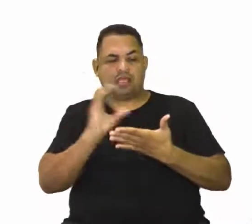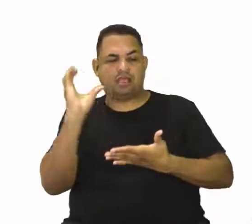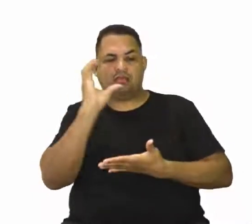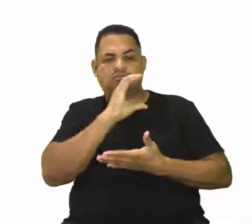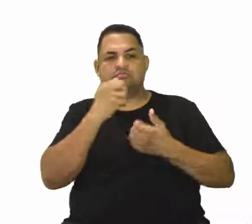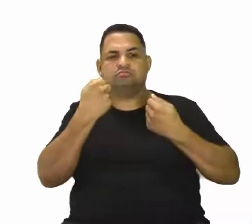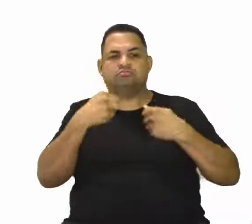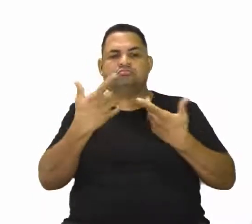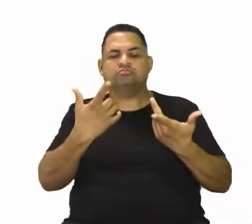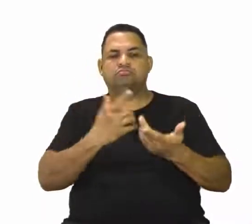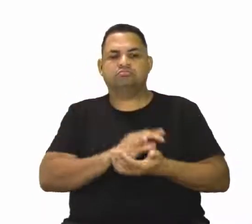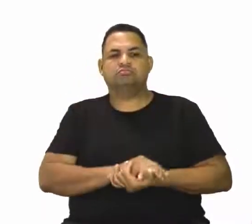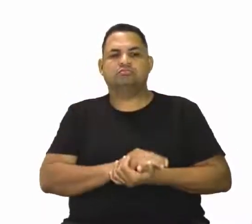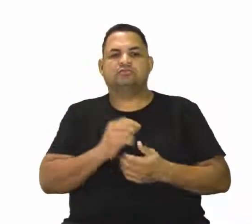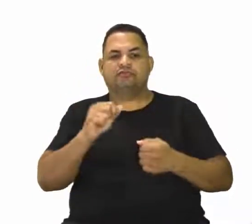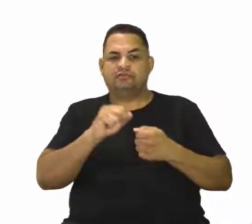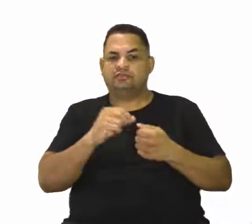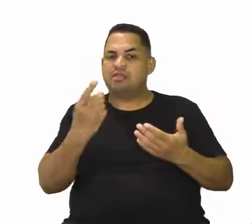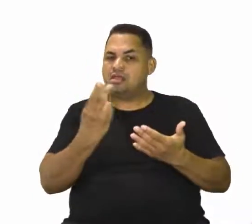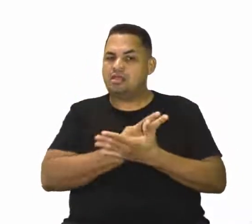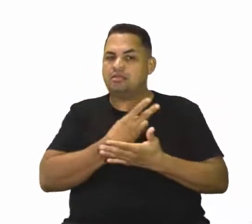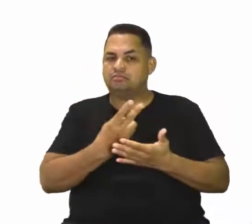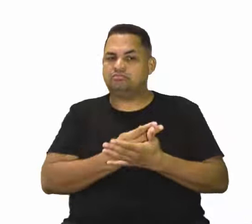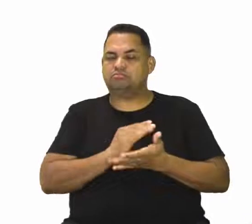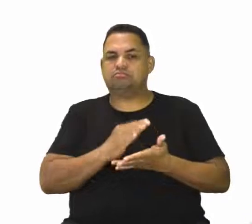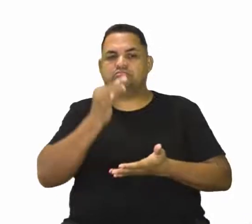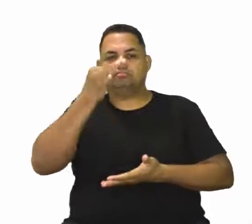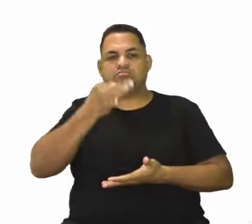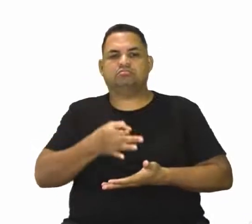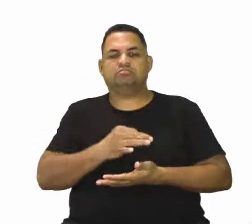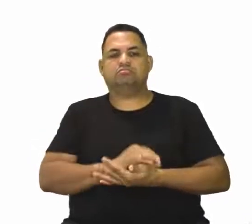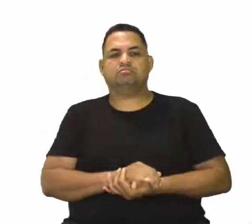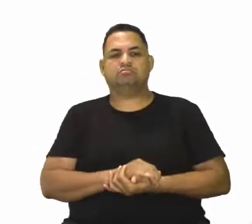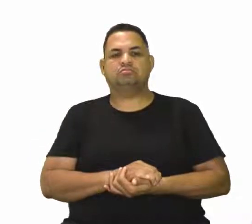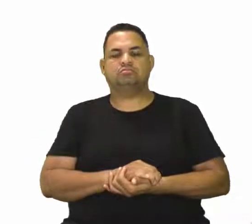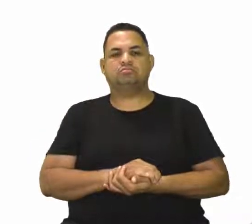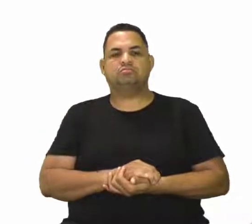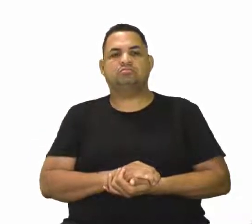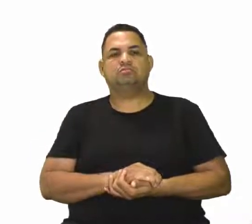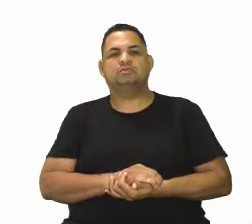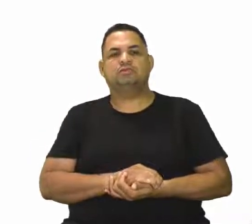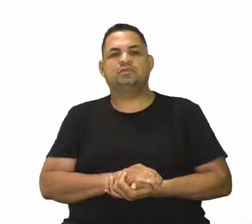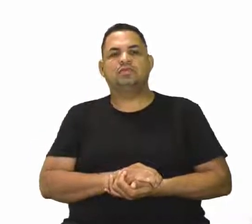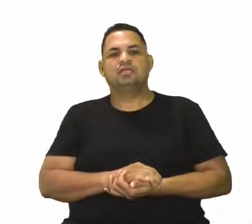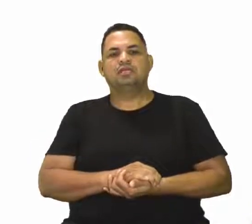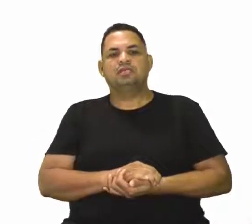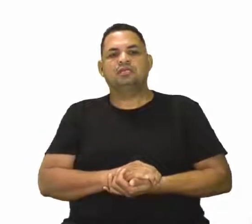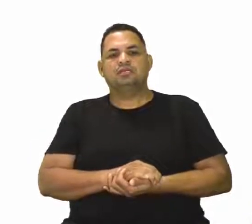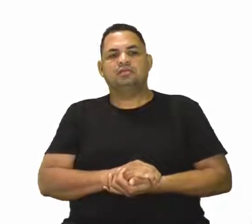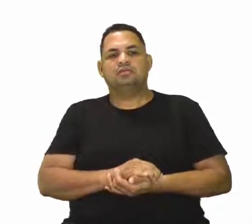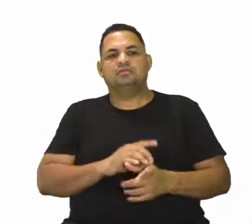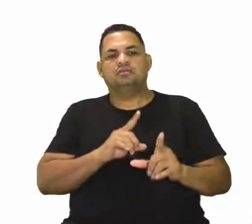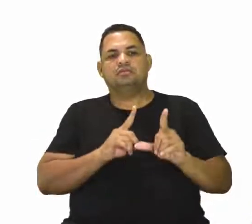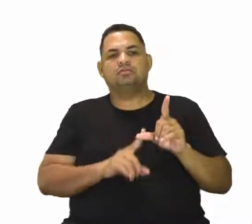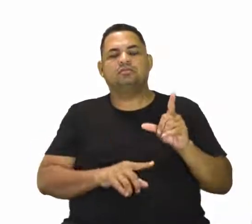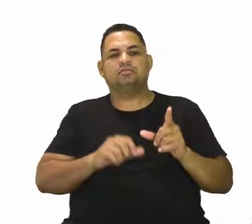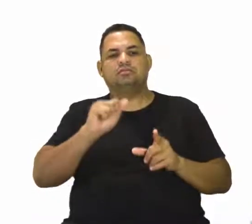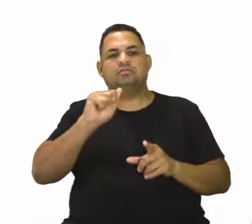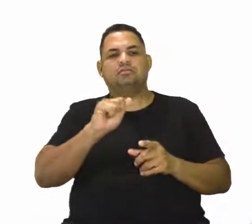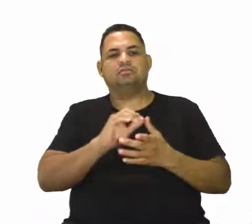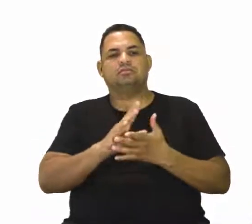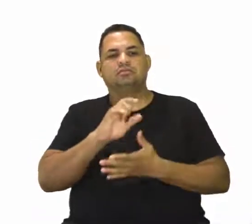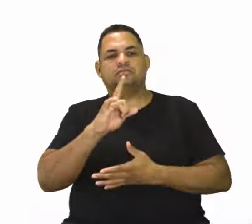você pode descobrir meter Tá certo vamos lá letra A